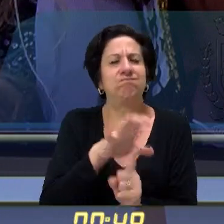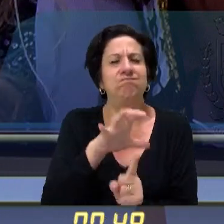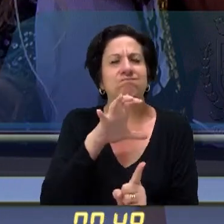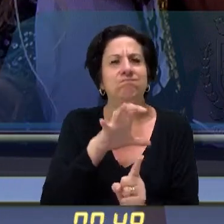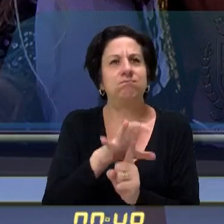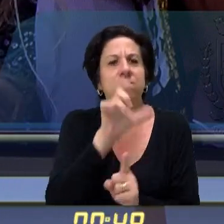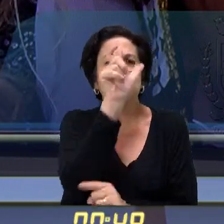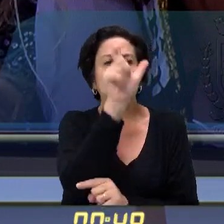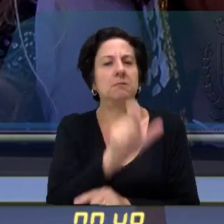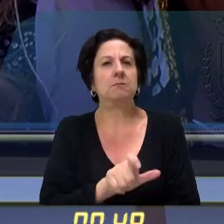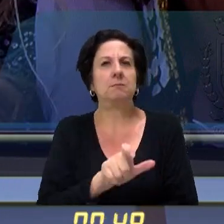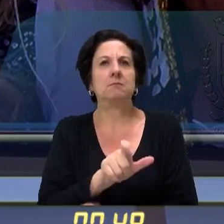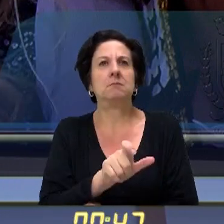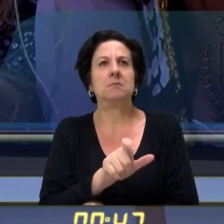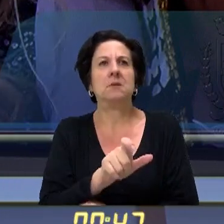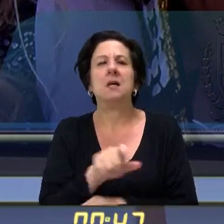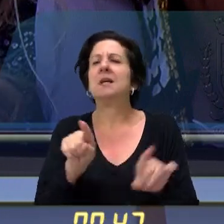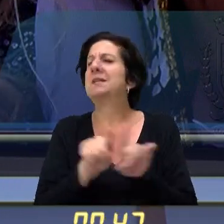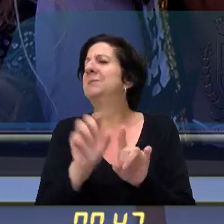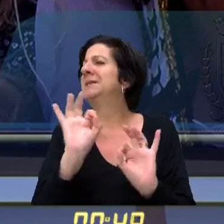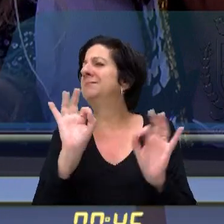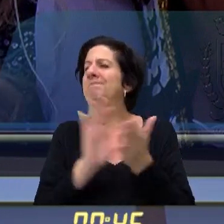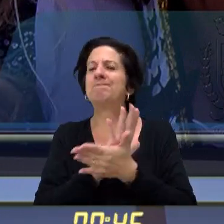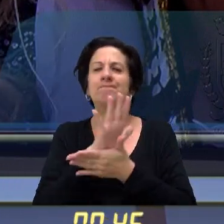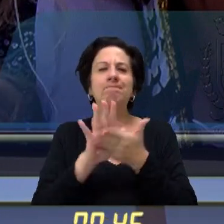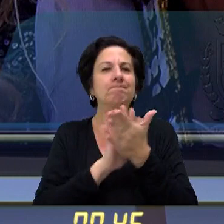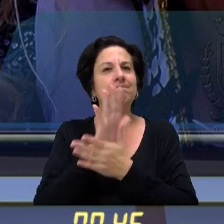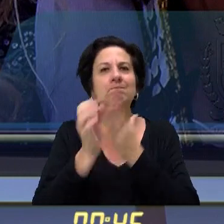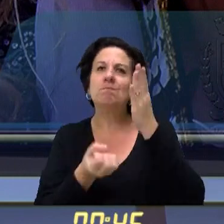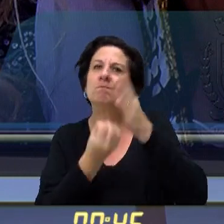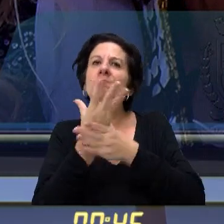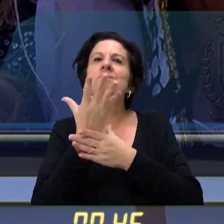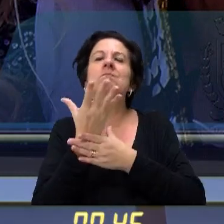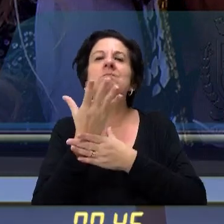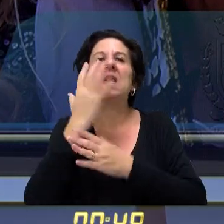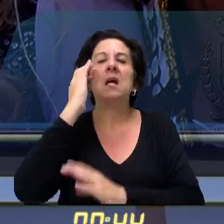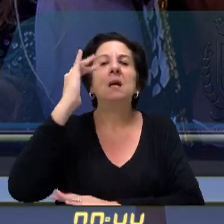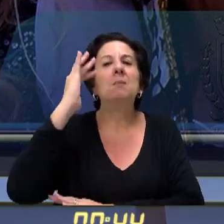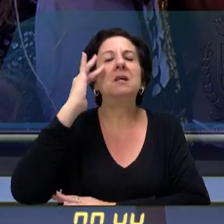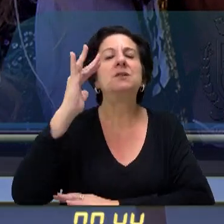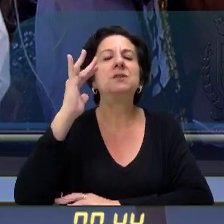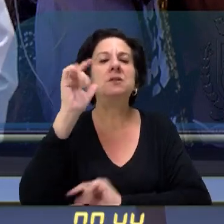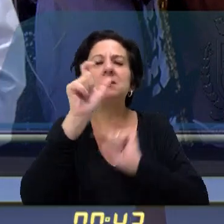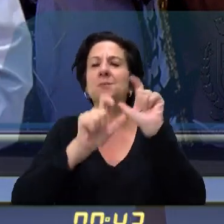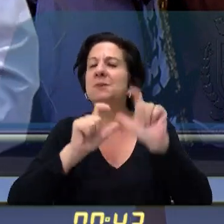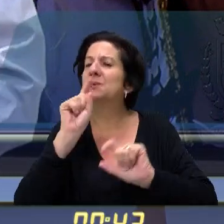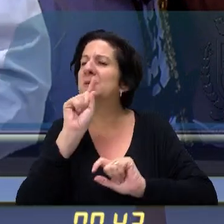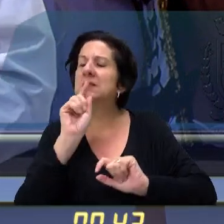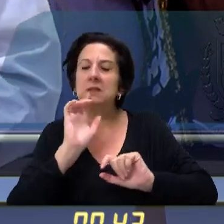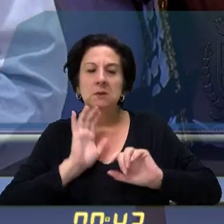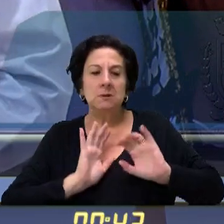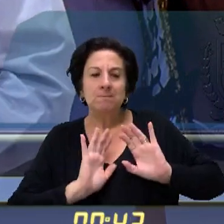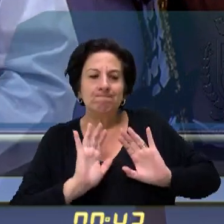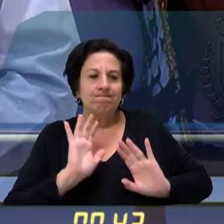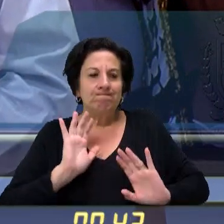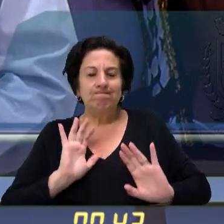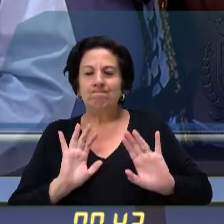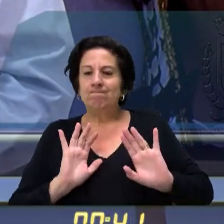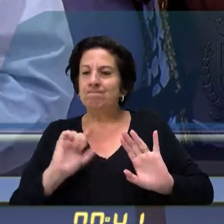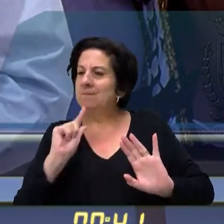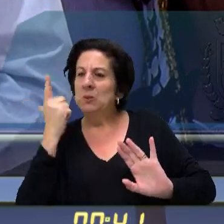laço. E aí também não dá nada. Agora imagina as pessoas indefesas, numa lei